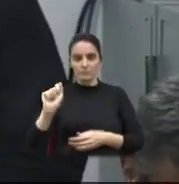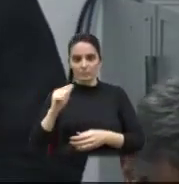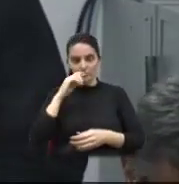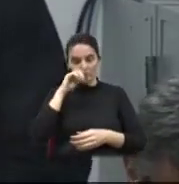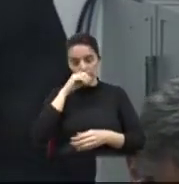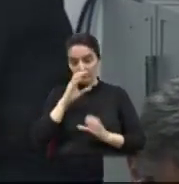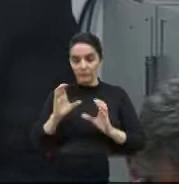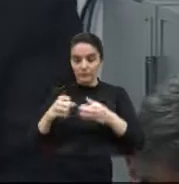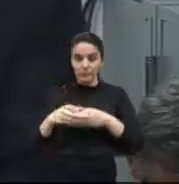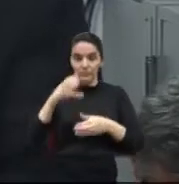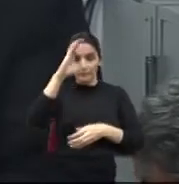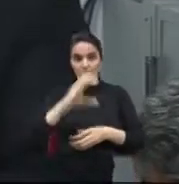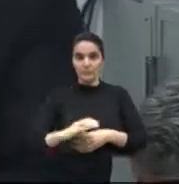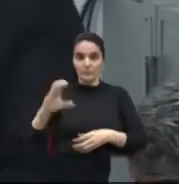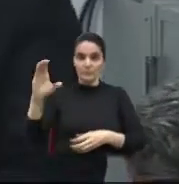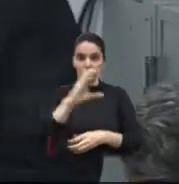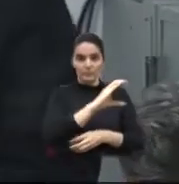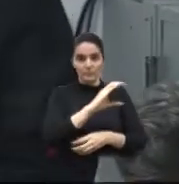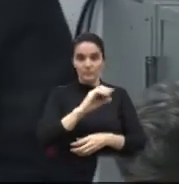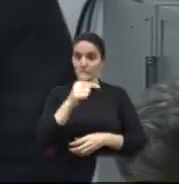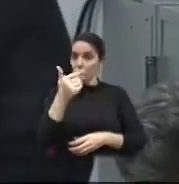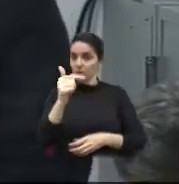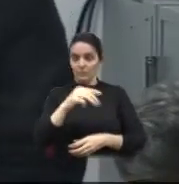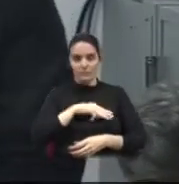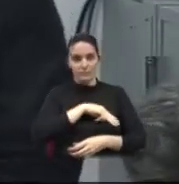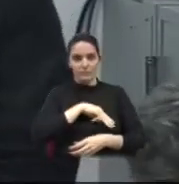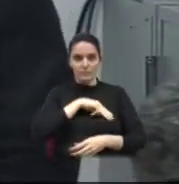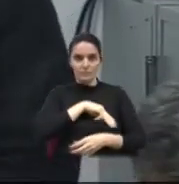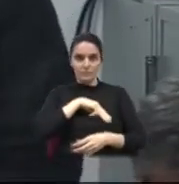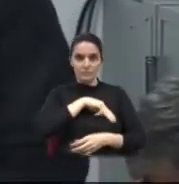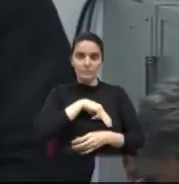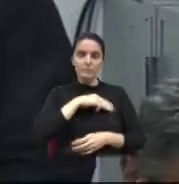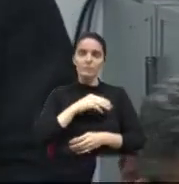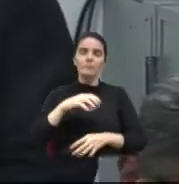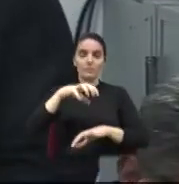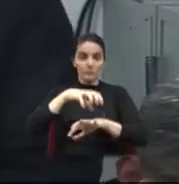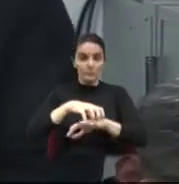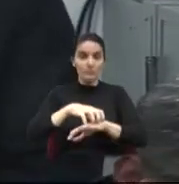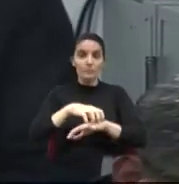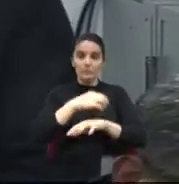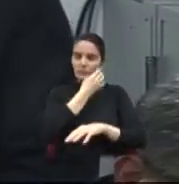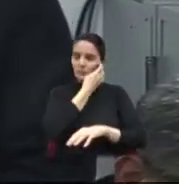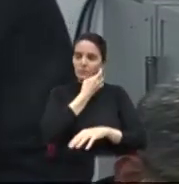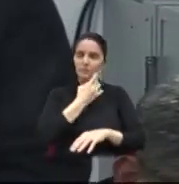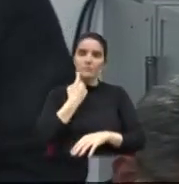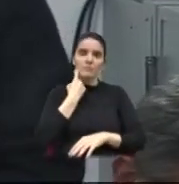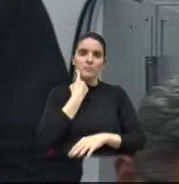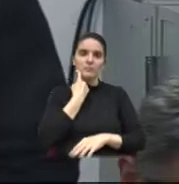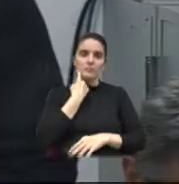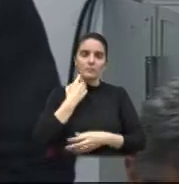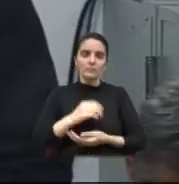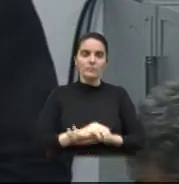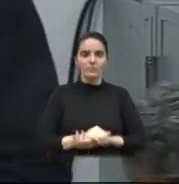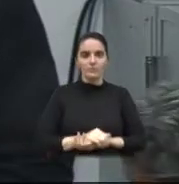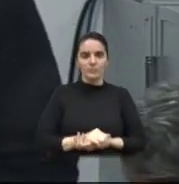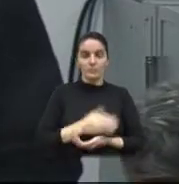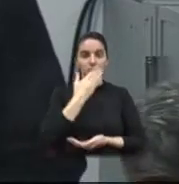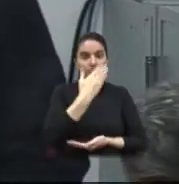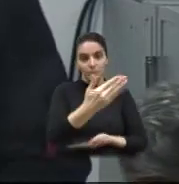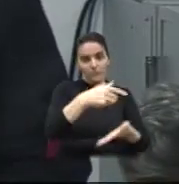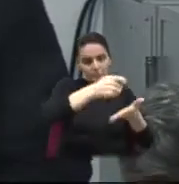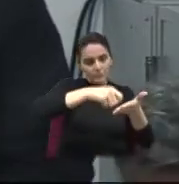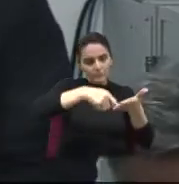formado por várias cidades, e eles estavam no centro da nossa cidade, na sexta-feira, pegando